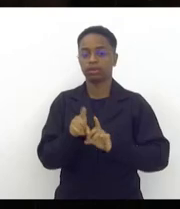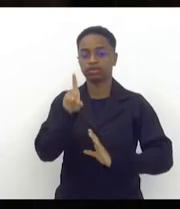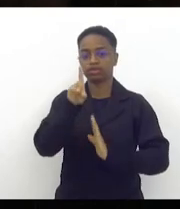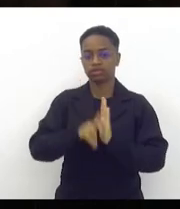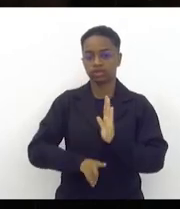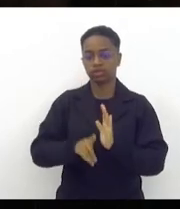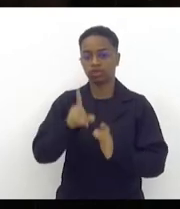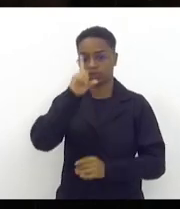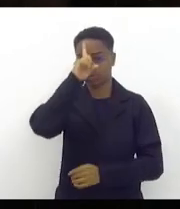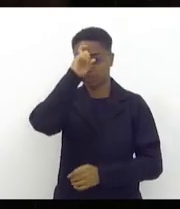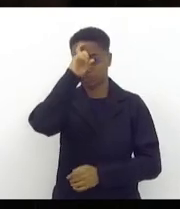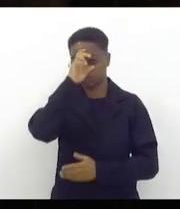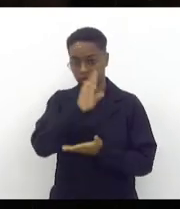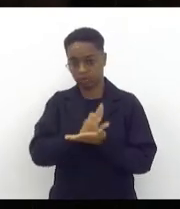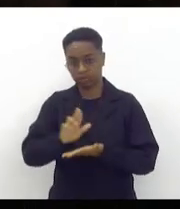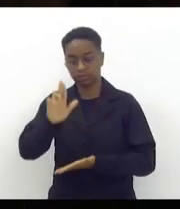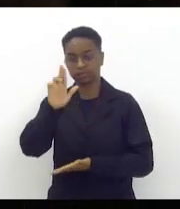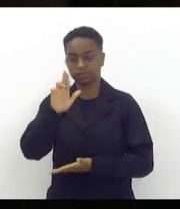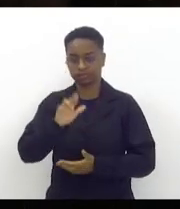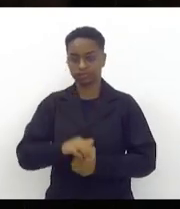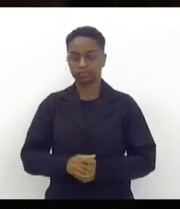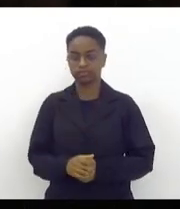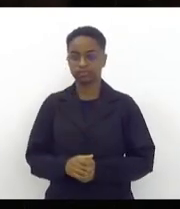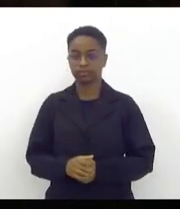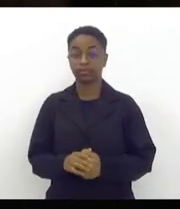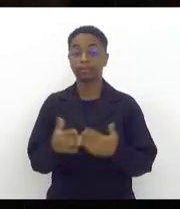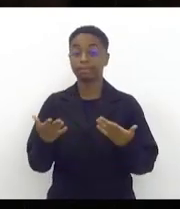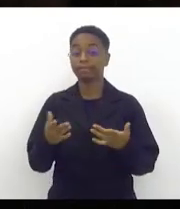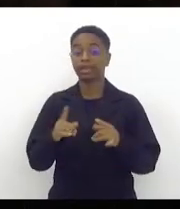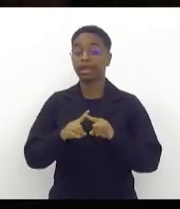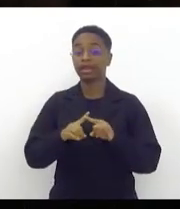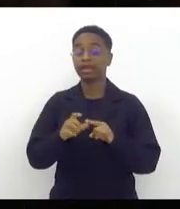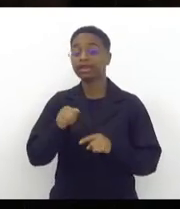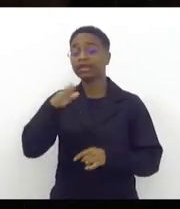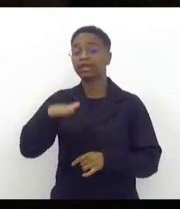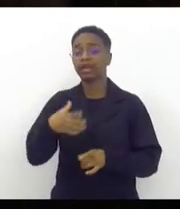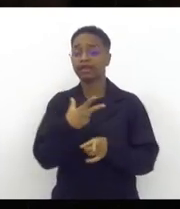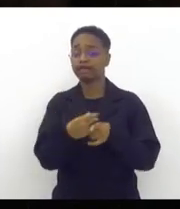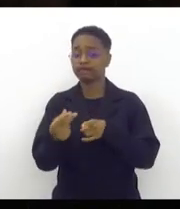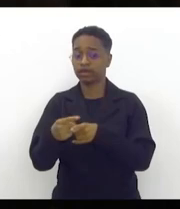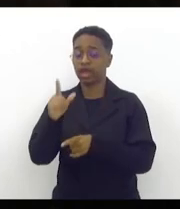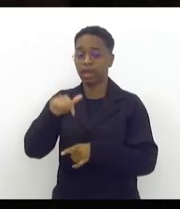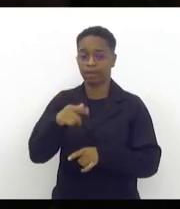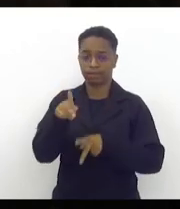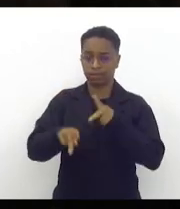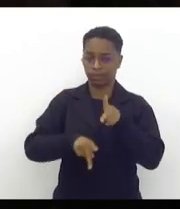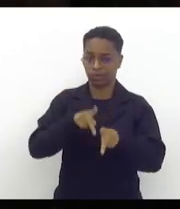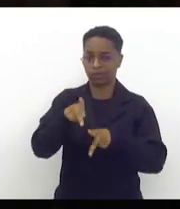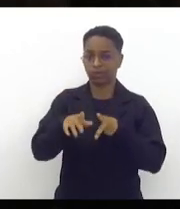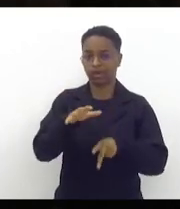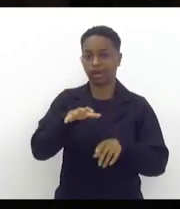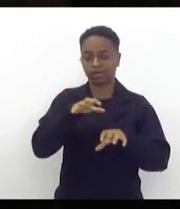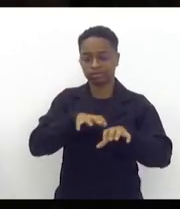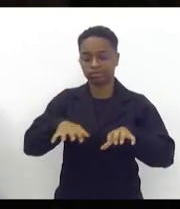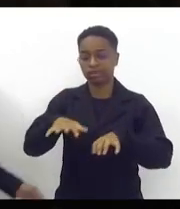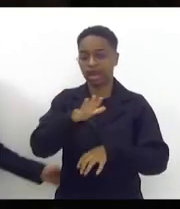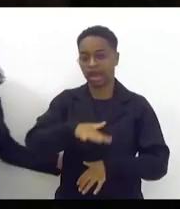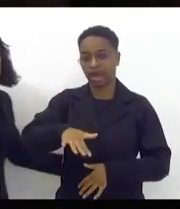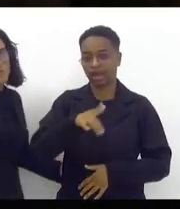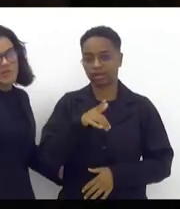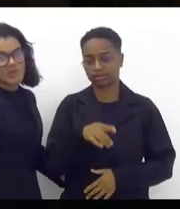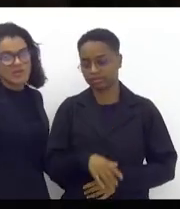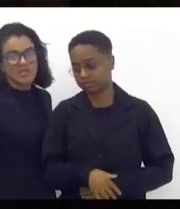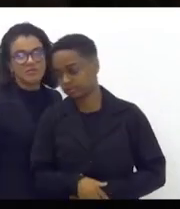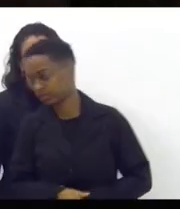Hospital Universitário Ézio Cordeiro, e quem ganha com isso é toda a população da região dos lagos, da minha